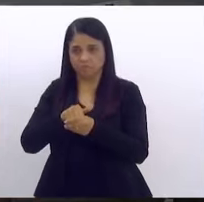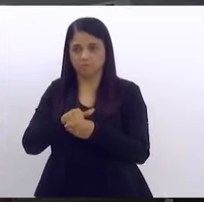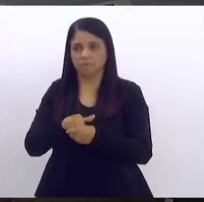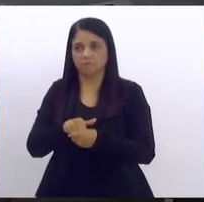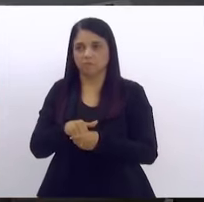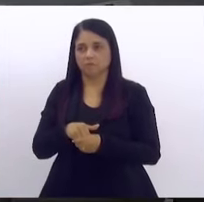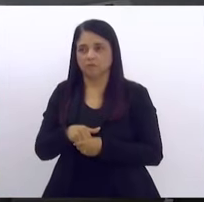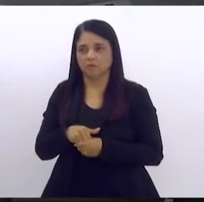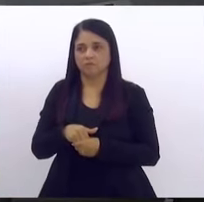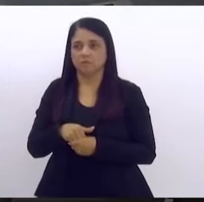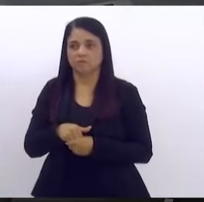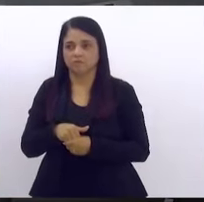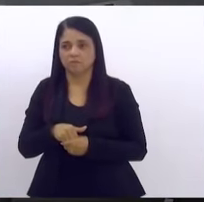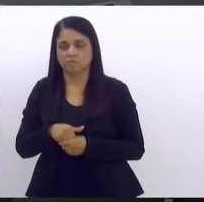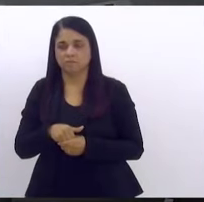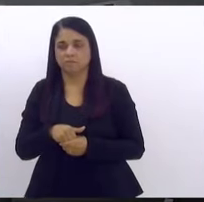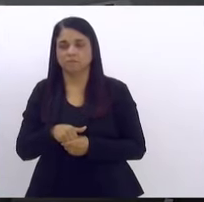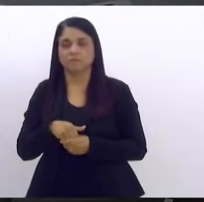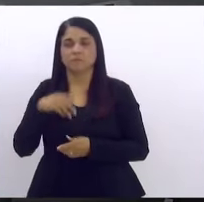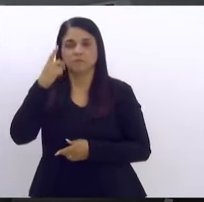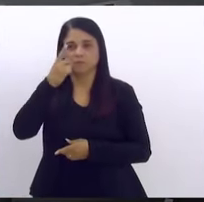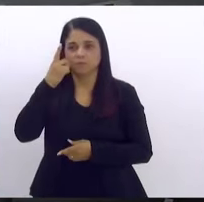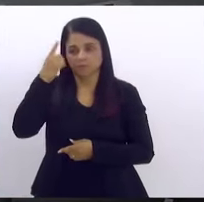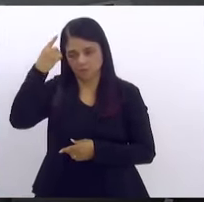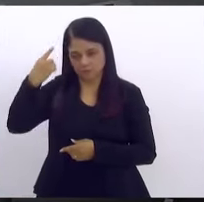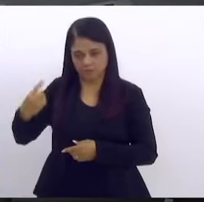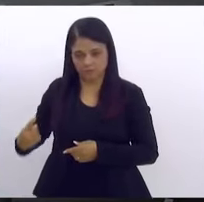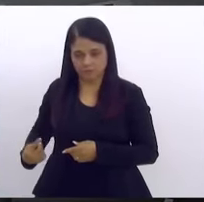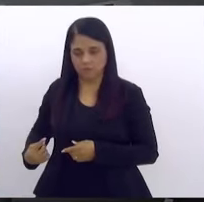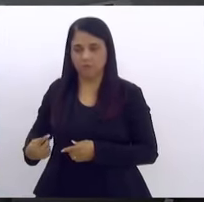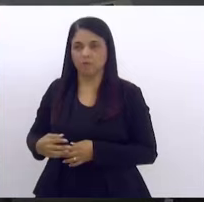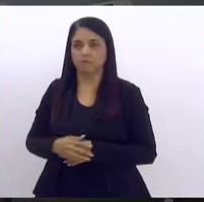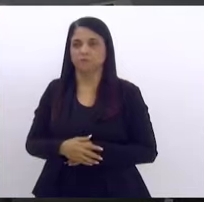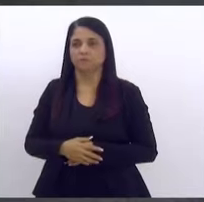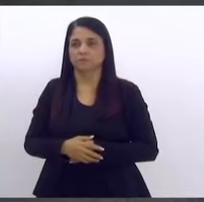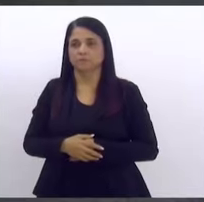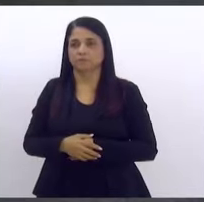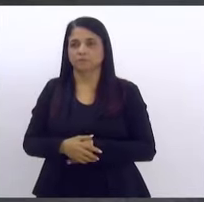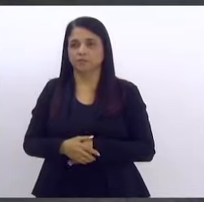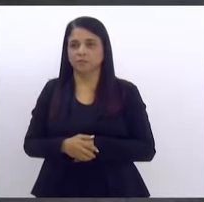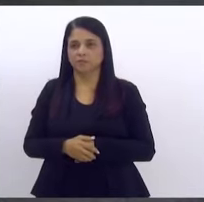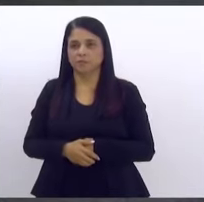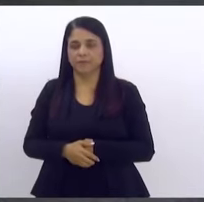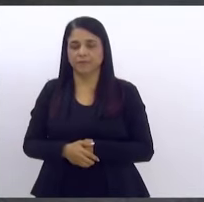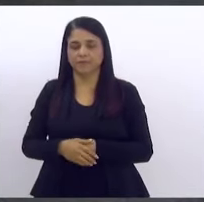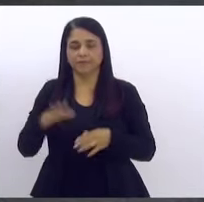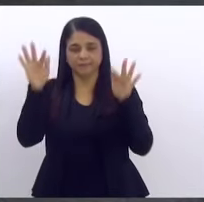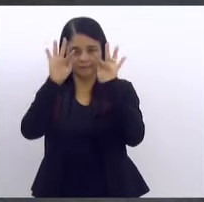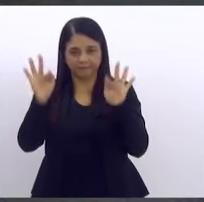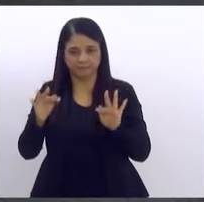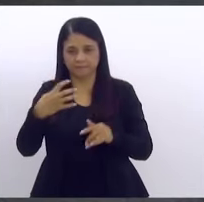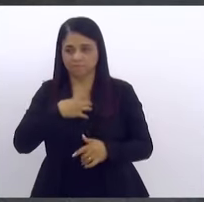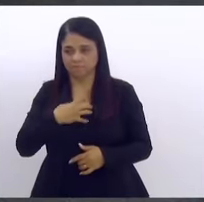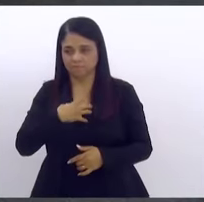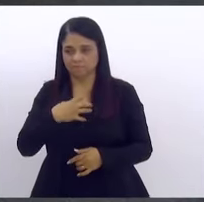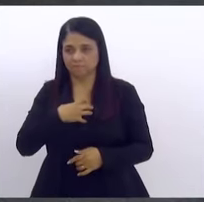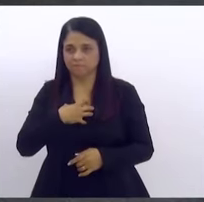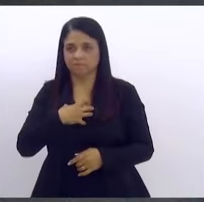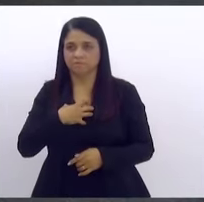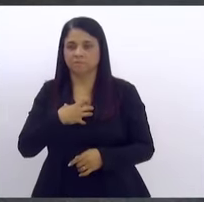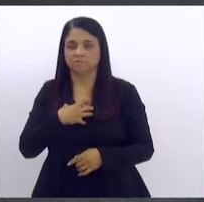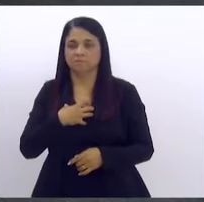de voto, nossa nobre deputada autora, Dani Balbi. muito feliz que a casa